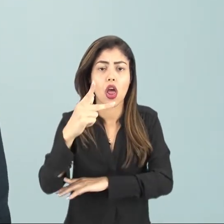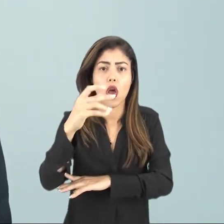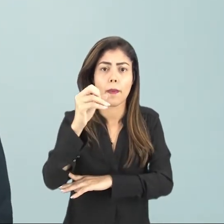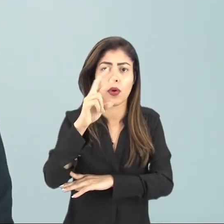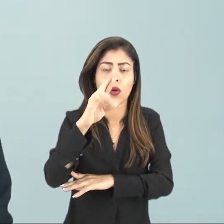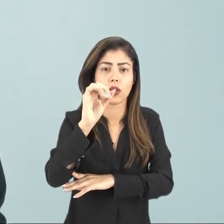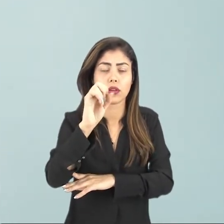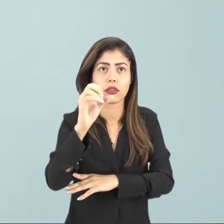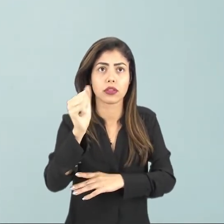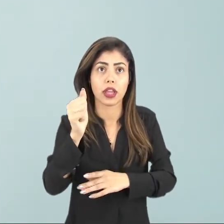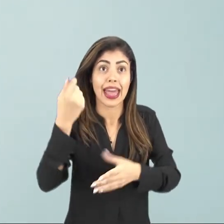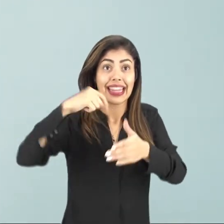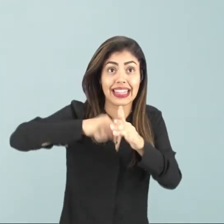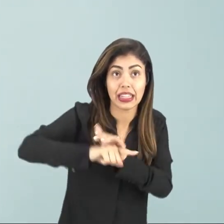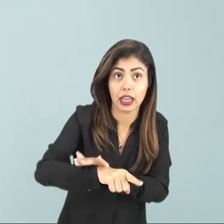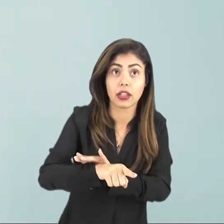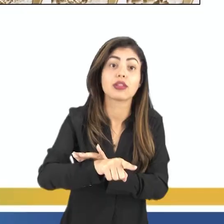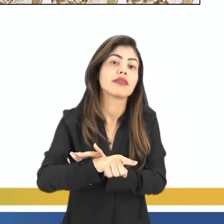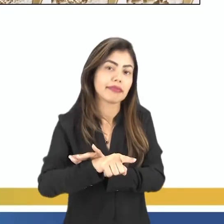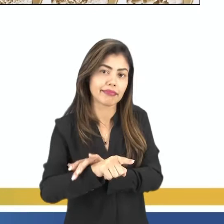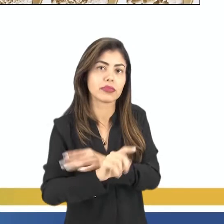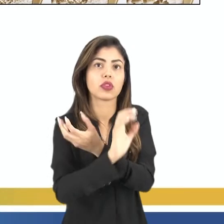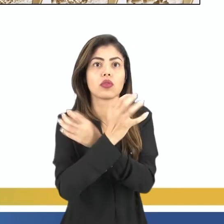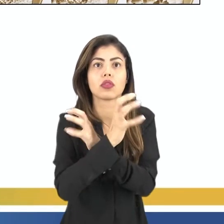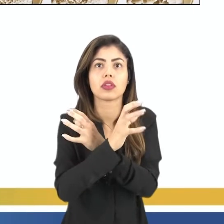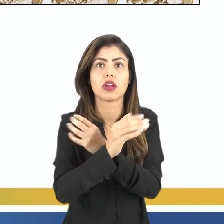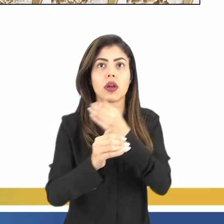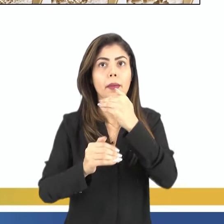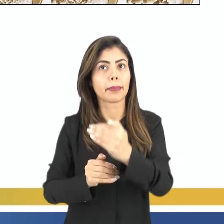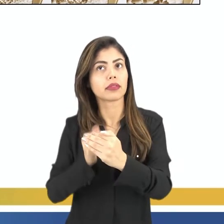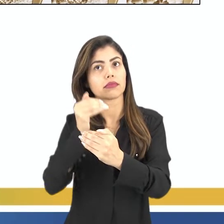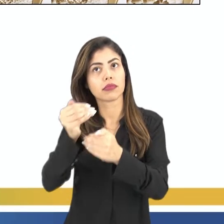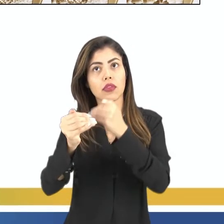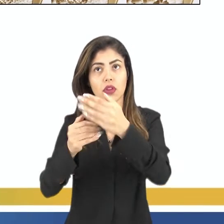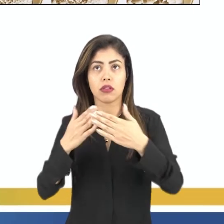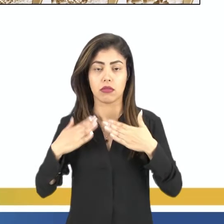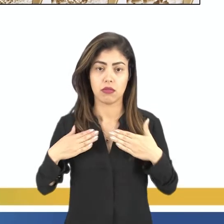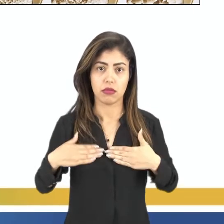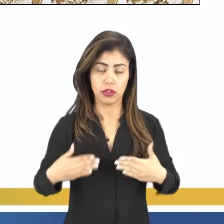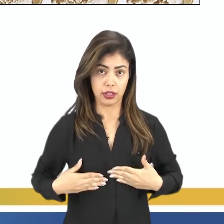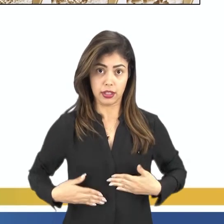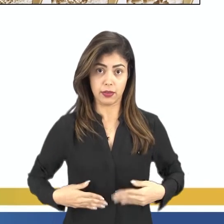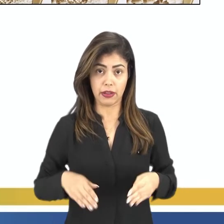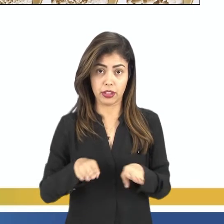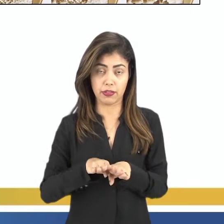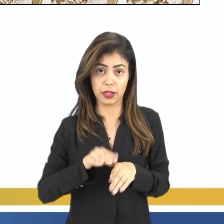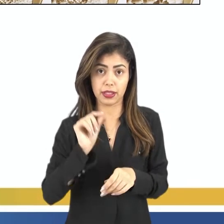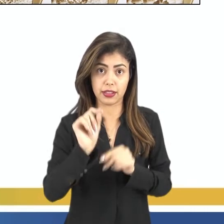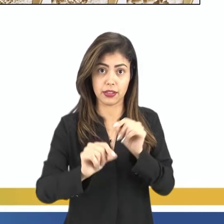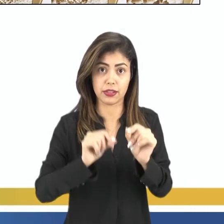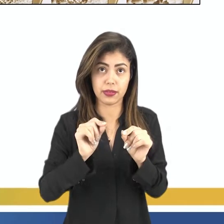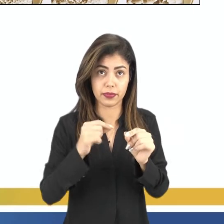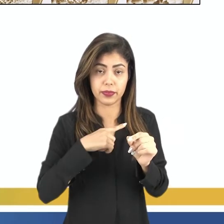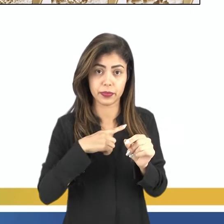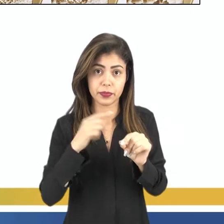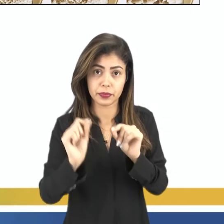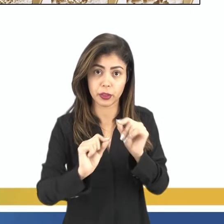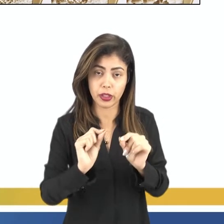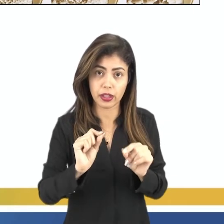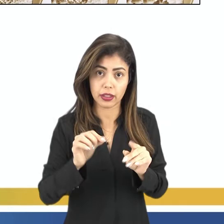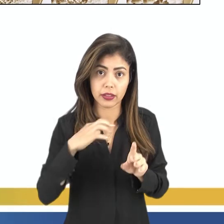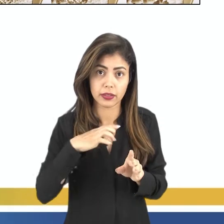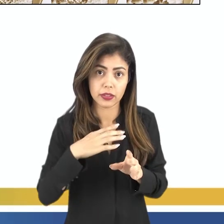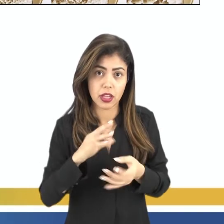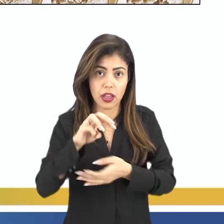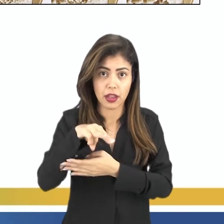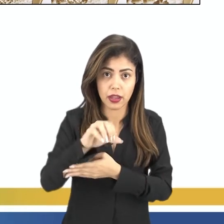poros dentro da matriz óssea. Com o passar dos anos, o nosso corpo ele perde a capacidade de absorver nutrientes, né? Com